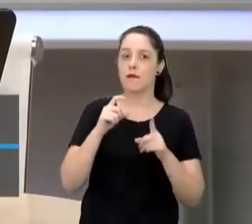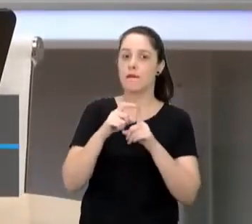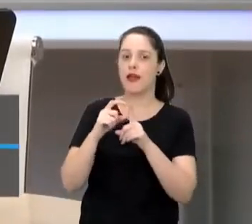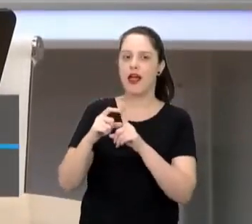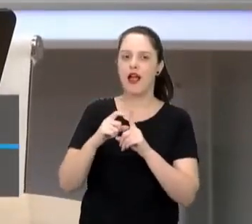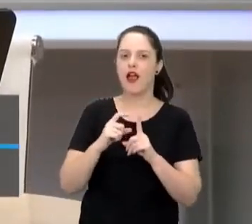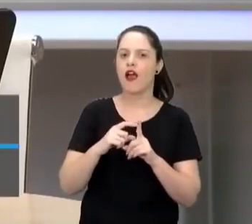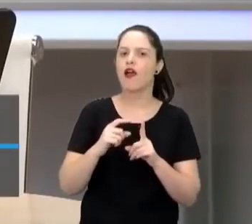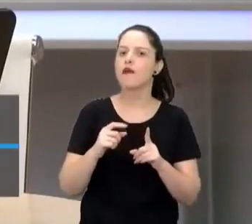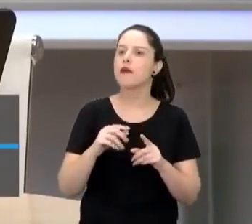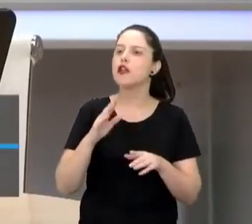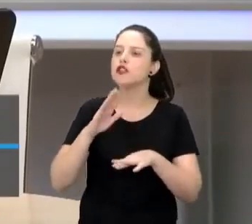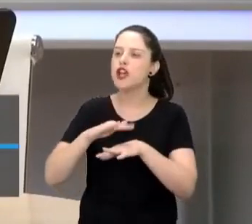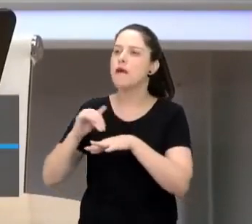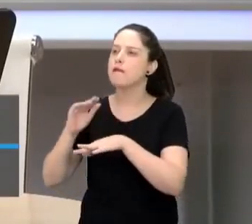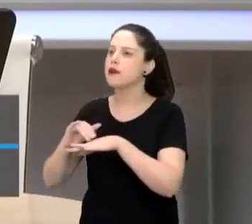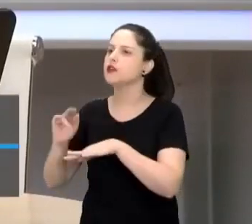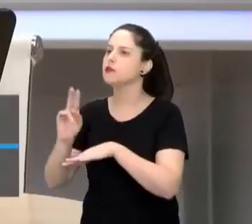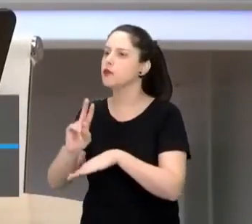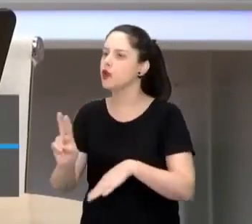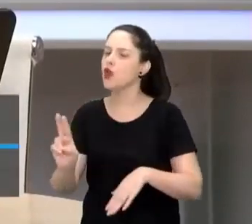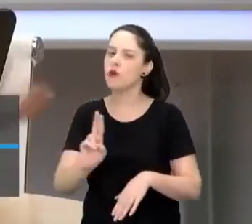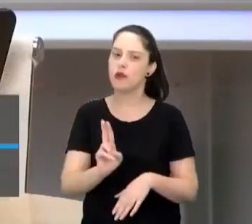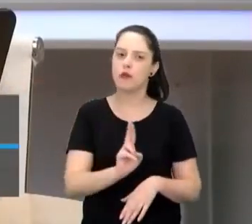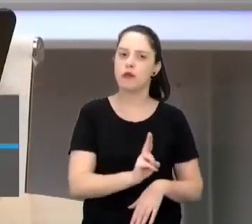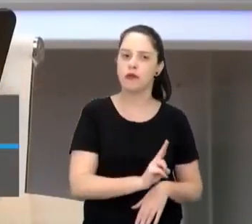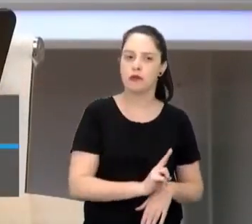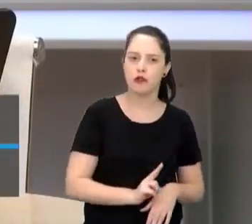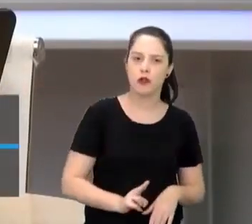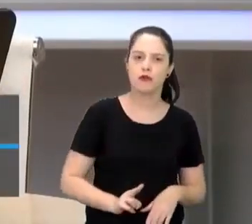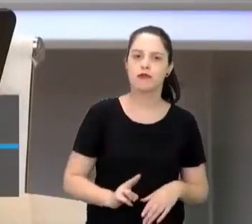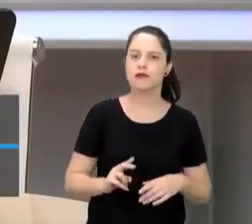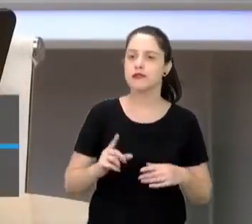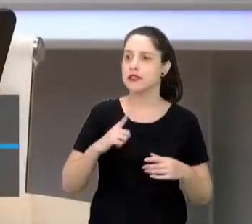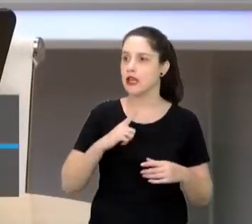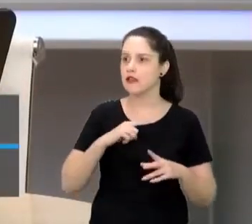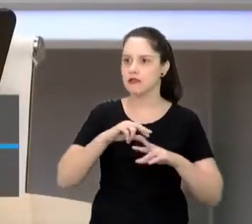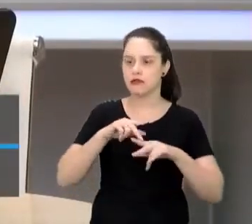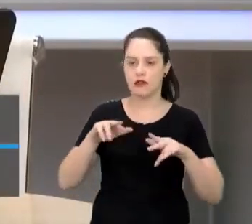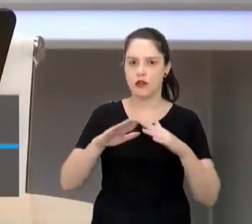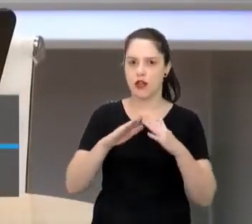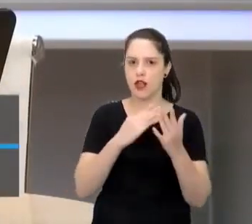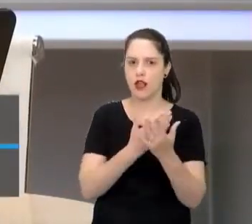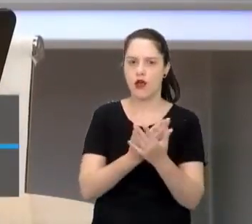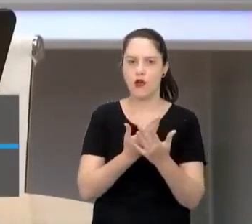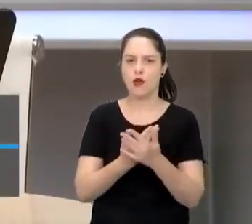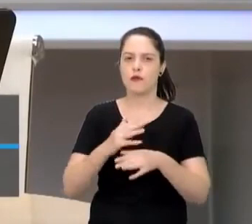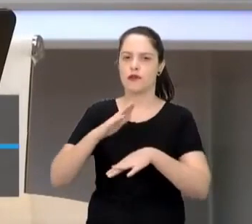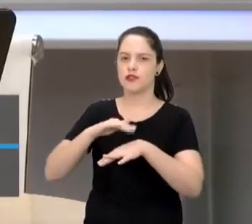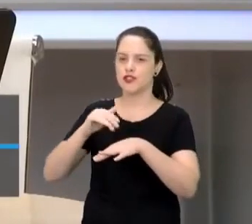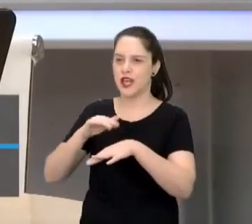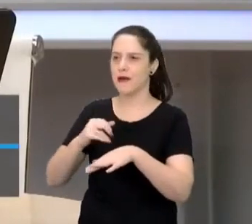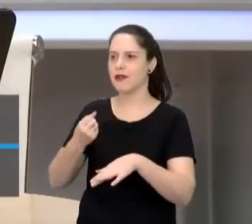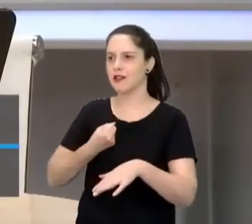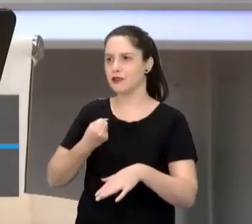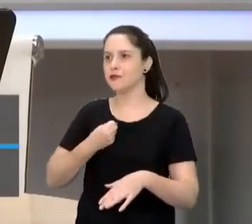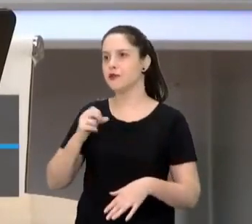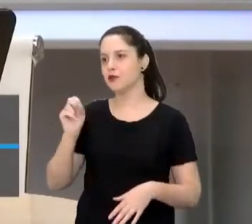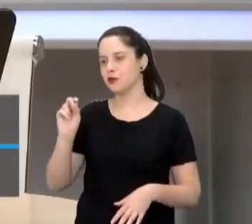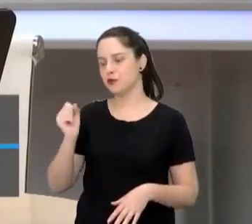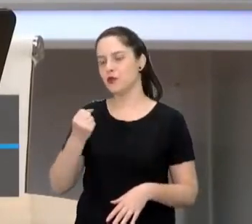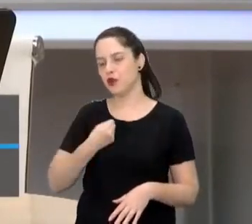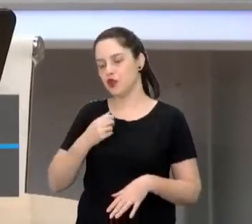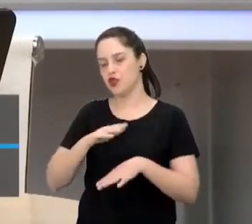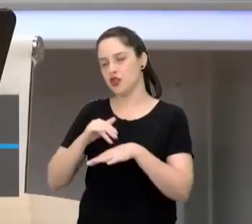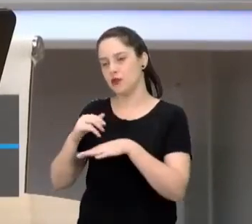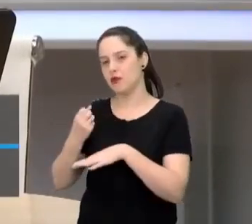alunos chamando pelo nome, né? Tem muitas escolas que às vezes tem tanto aluno que a gente pensa faz a chamada pelo número e tudo mais, isso não é legal,